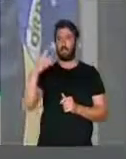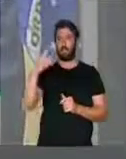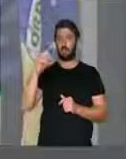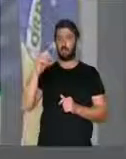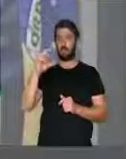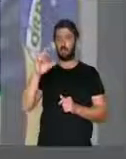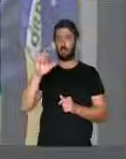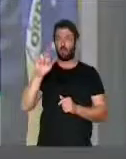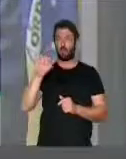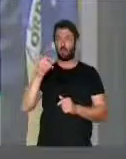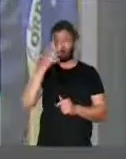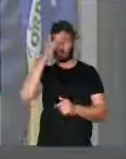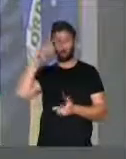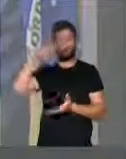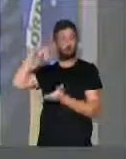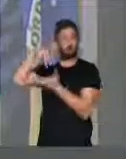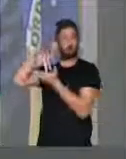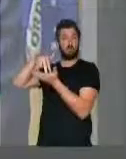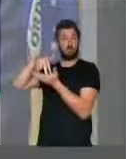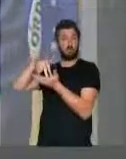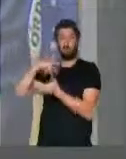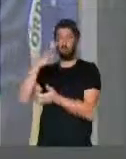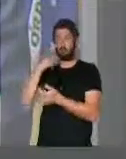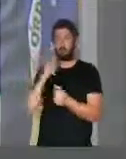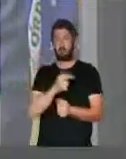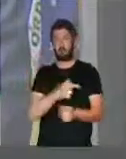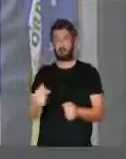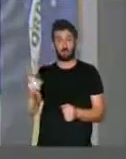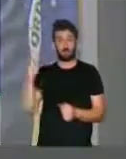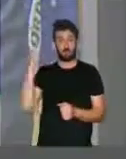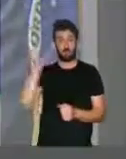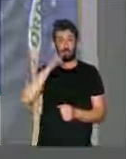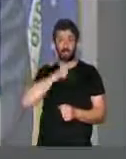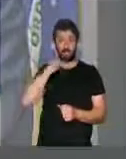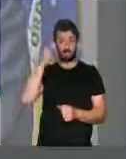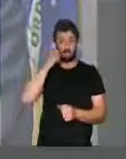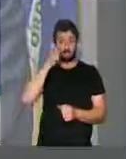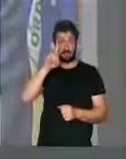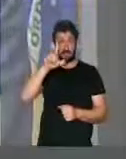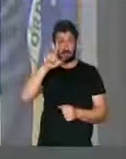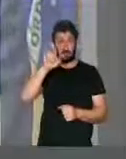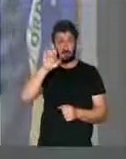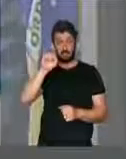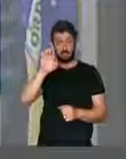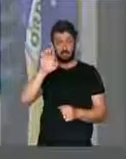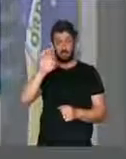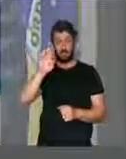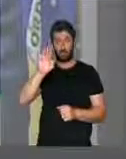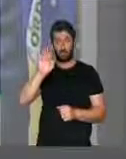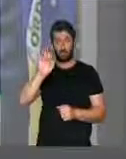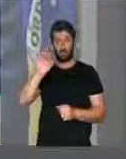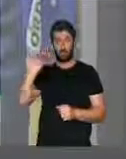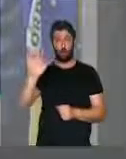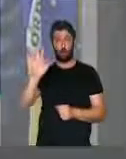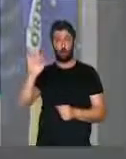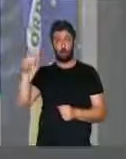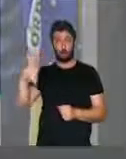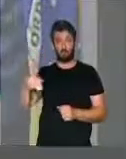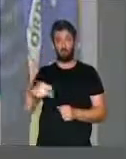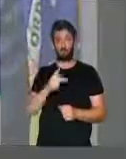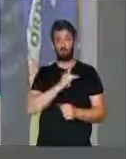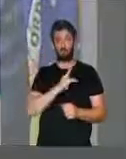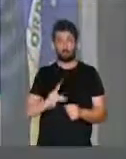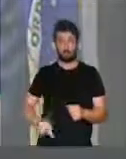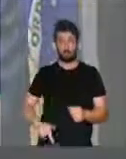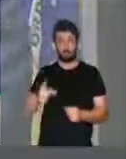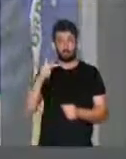diz na tribuna? Semana passada, a senadora Gleisi Hoffmann, presidente